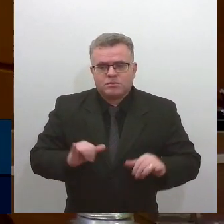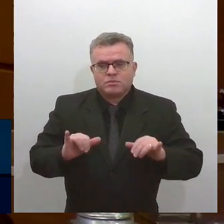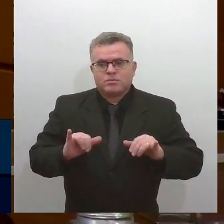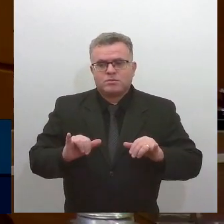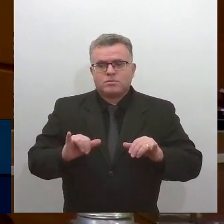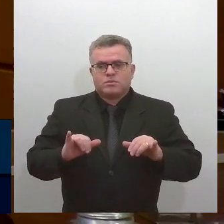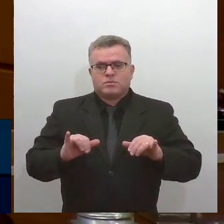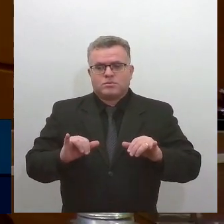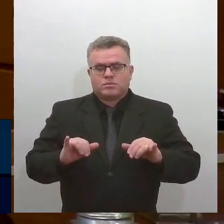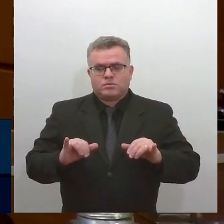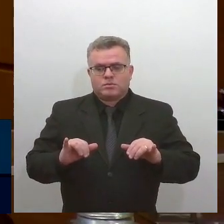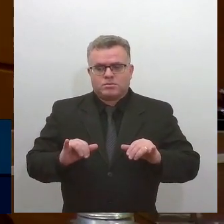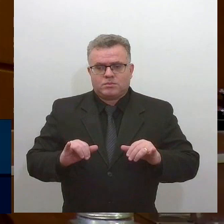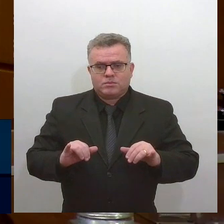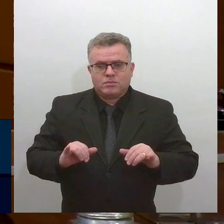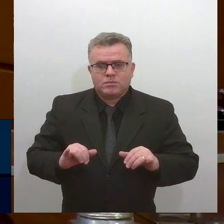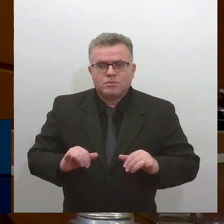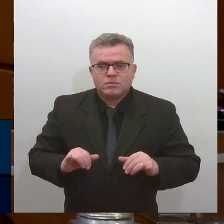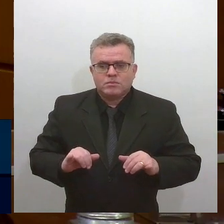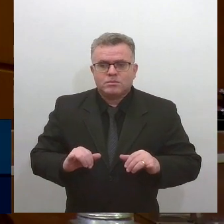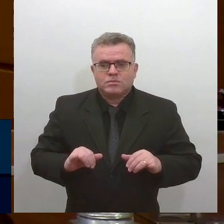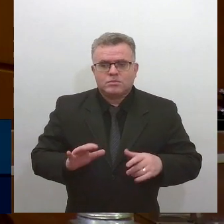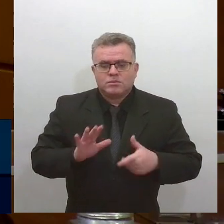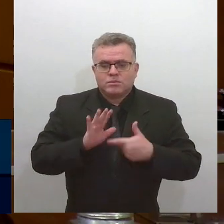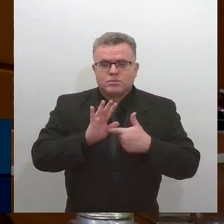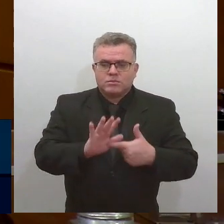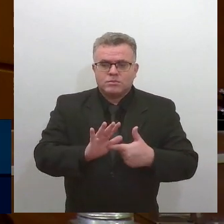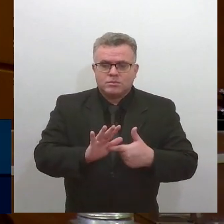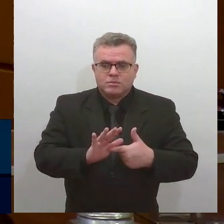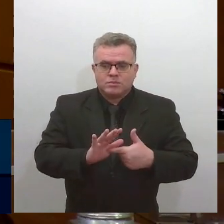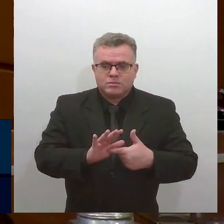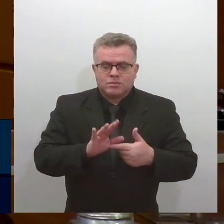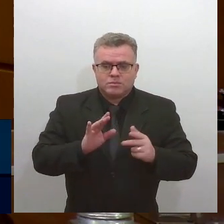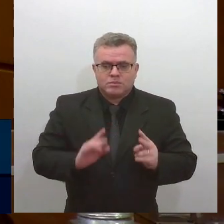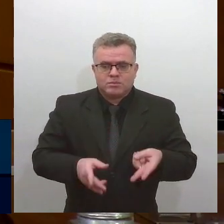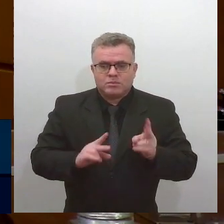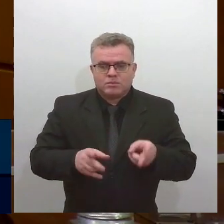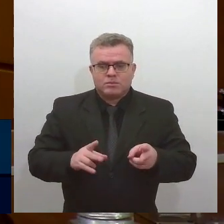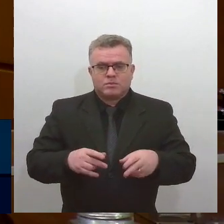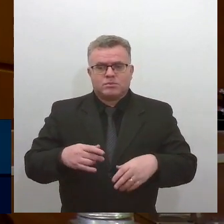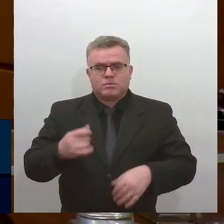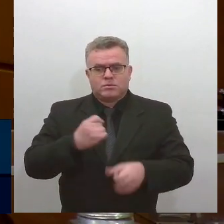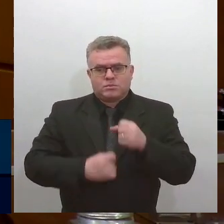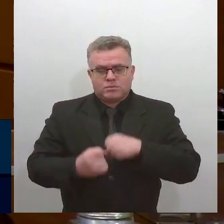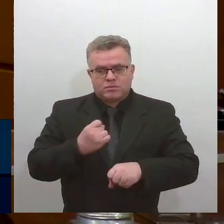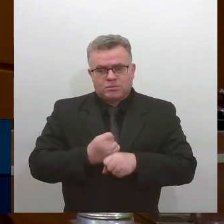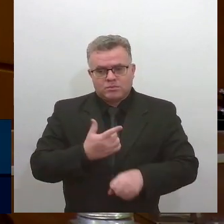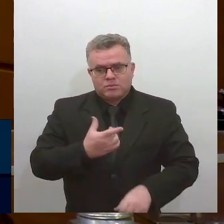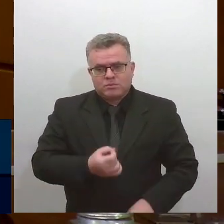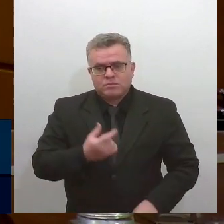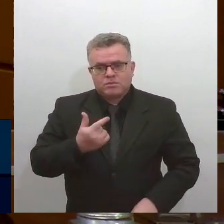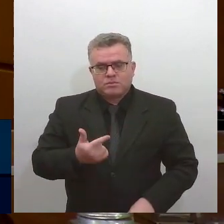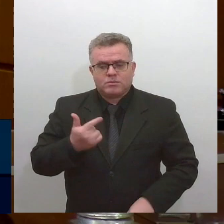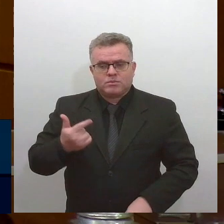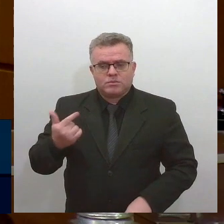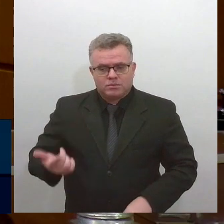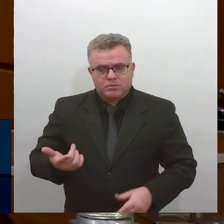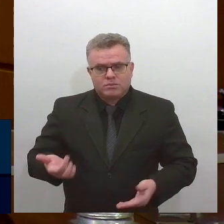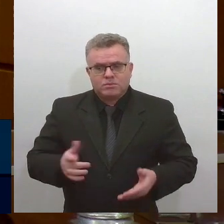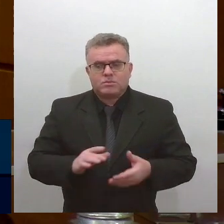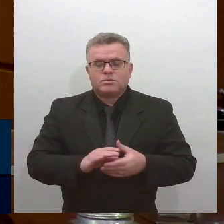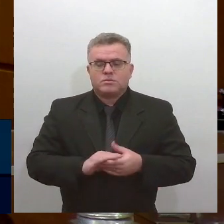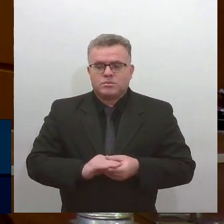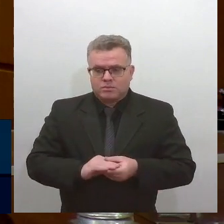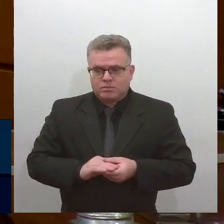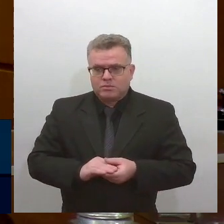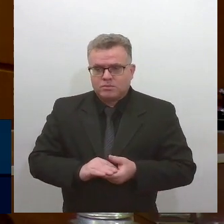pelo seguinte porque no ano anterior no ano de 2022 o denit executou